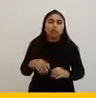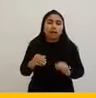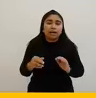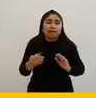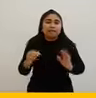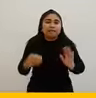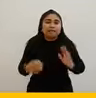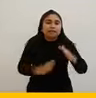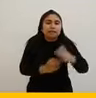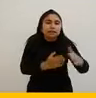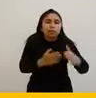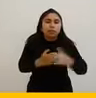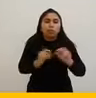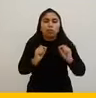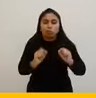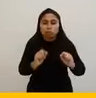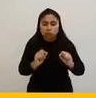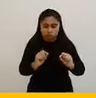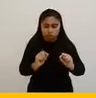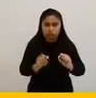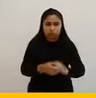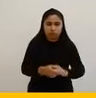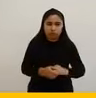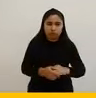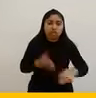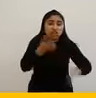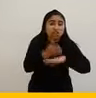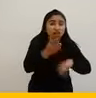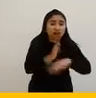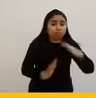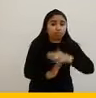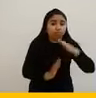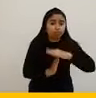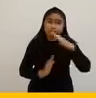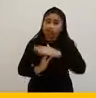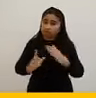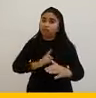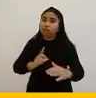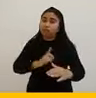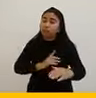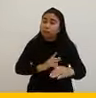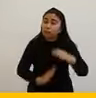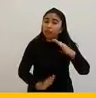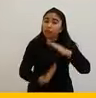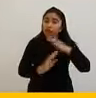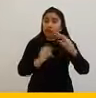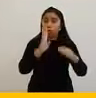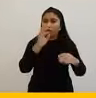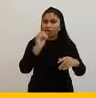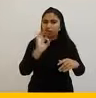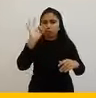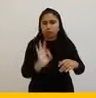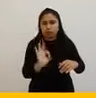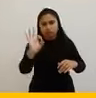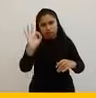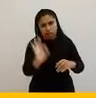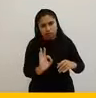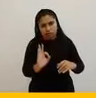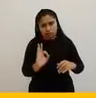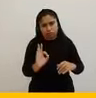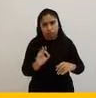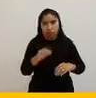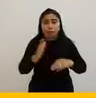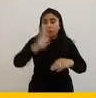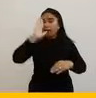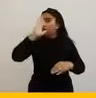restrições? Restrição de capacidade. A utilização deve ser de no máximo 40%. Não